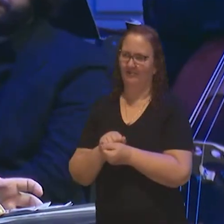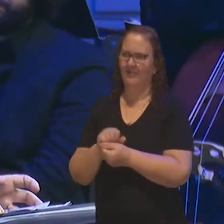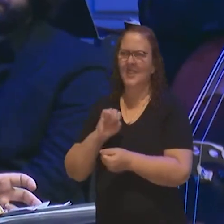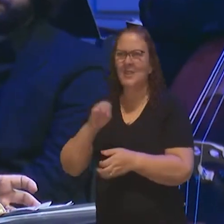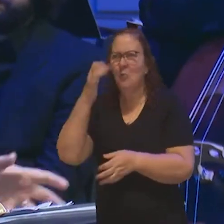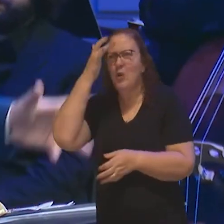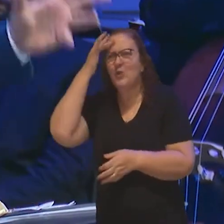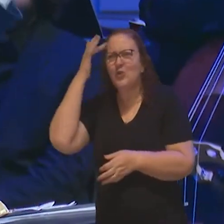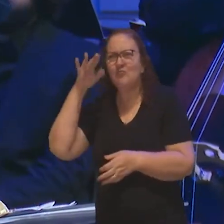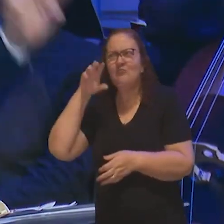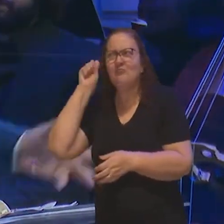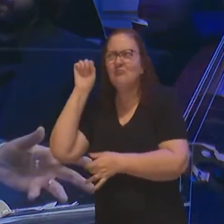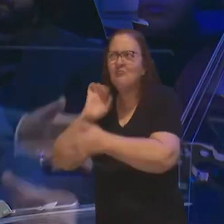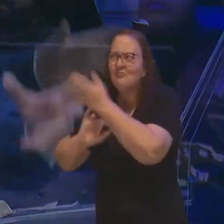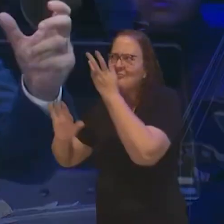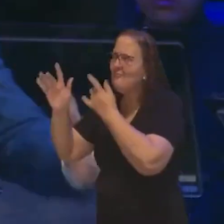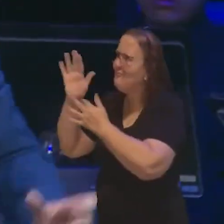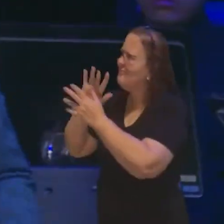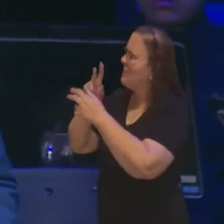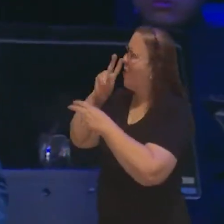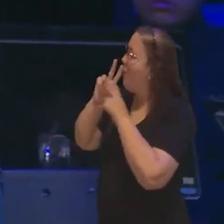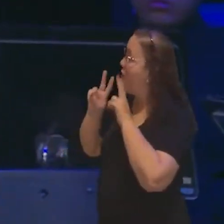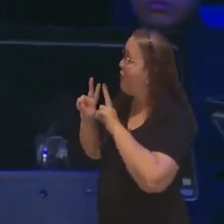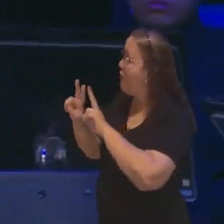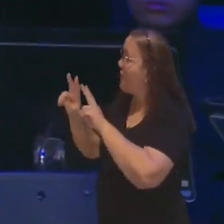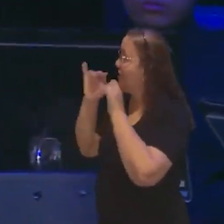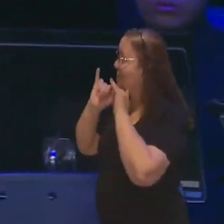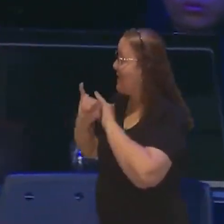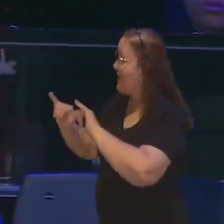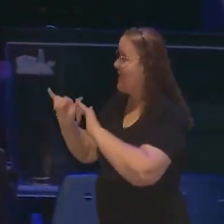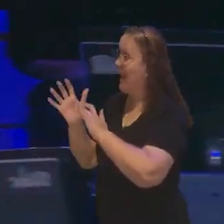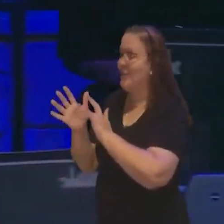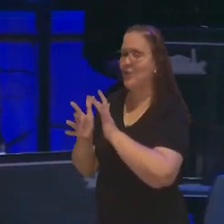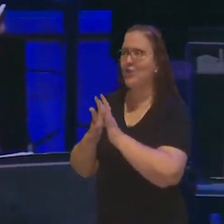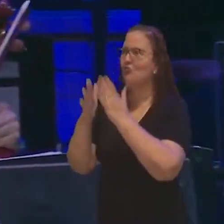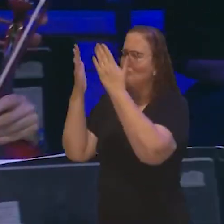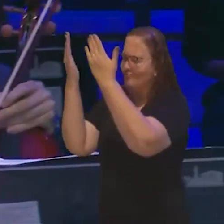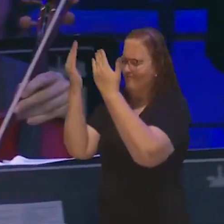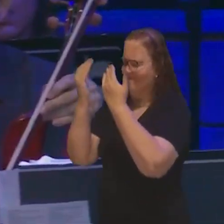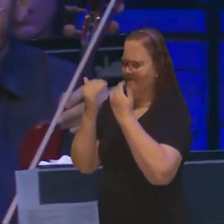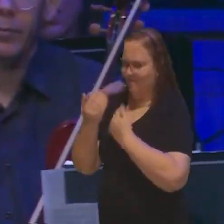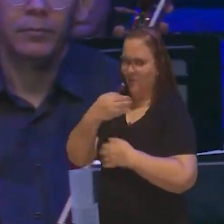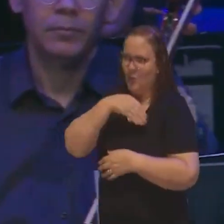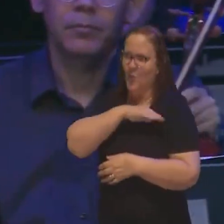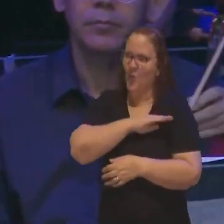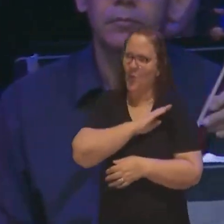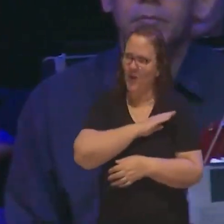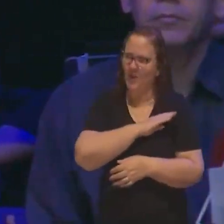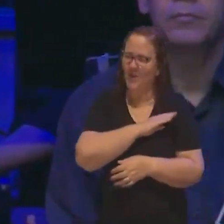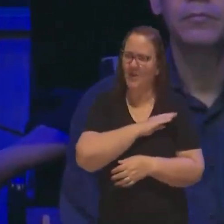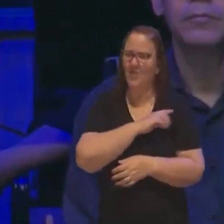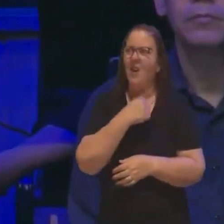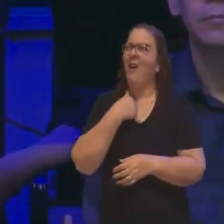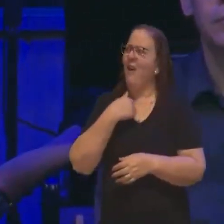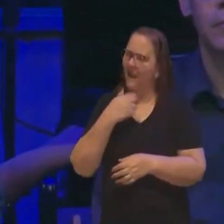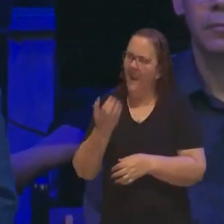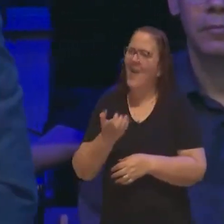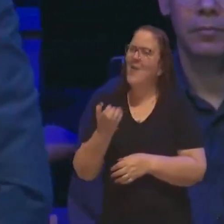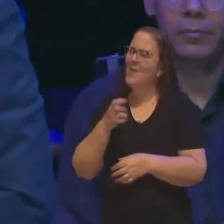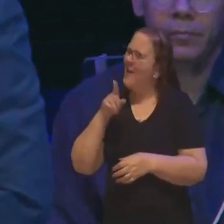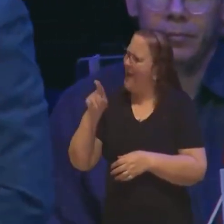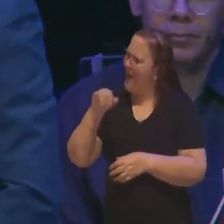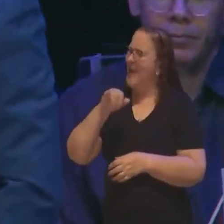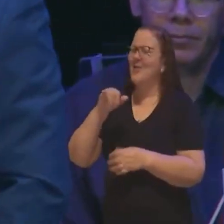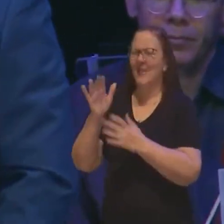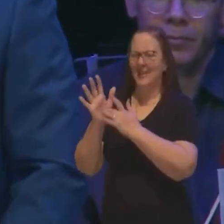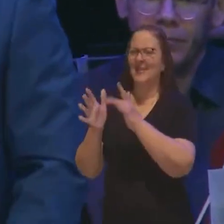aquela passagem, aquele texto, aquela mensagem, e abrigasse a mensagem no coração, e falasse assim: eu quero esse